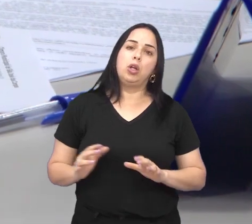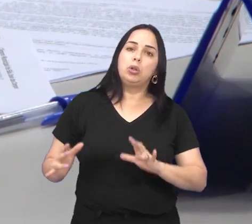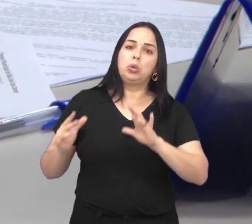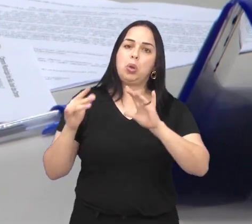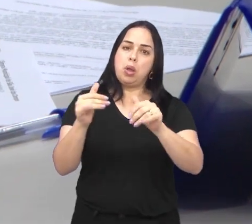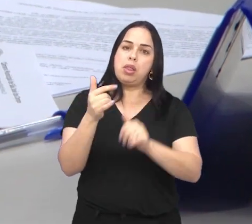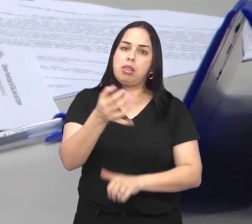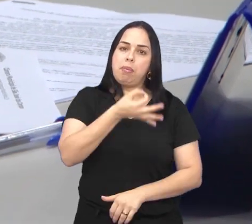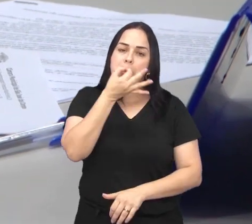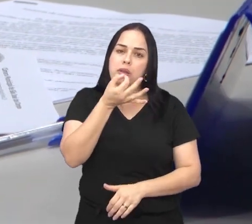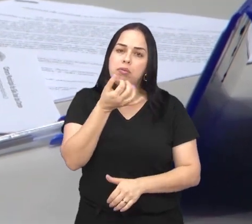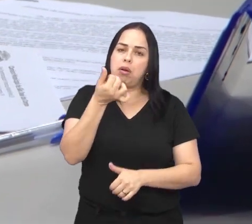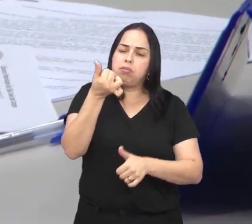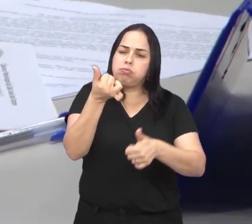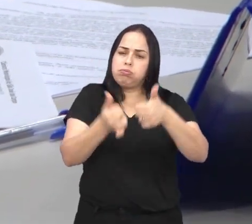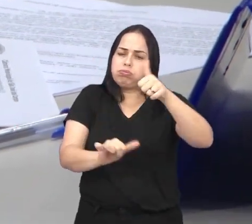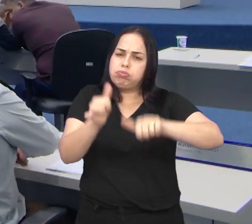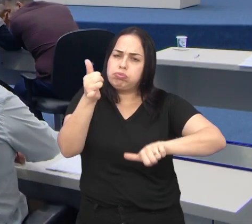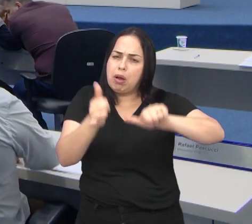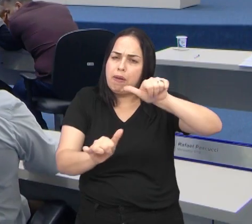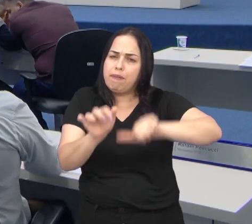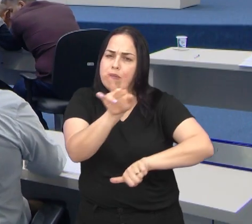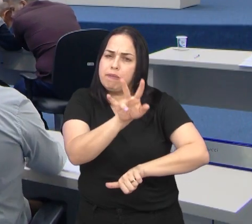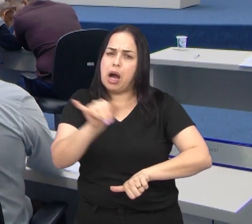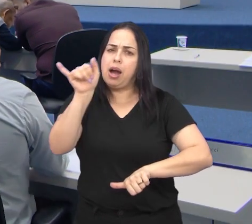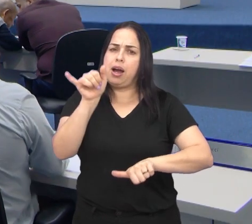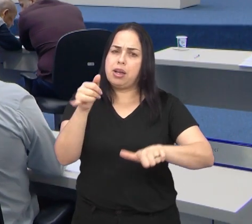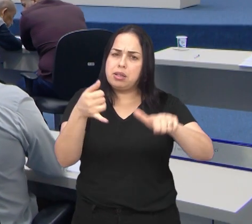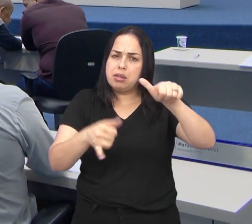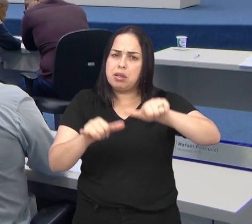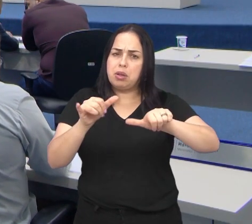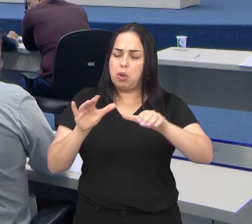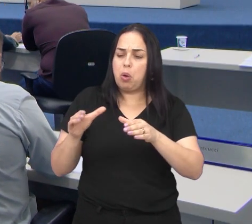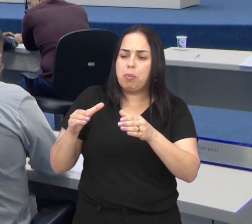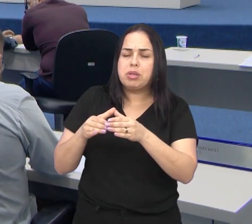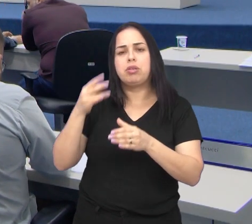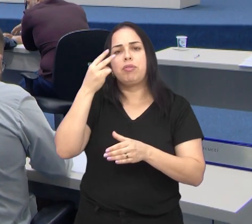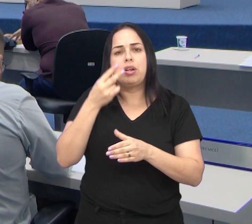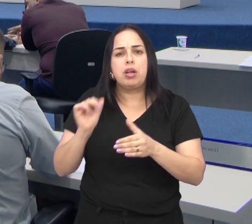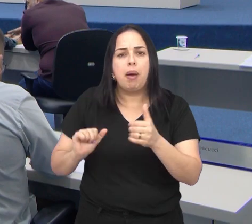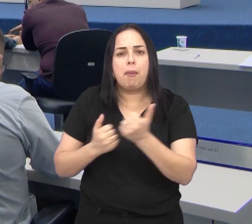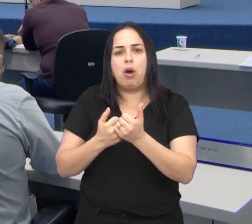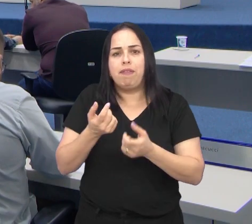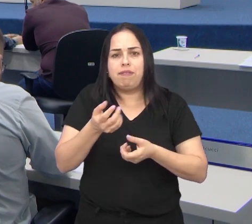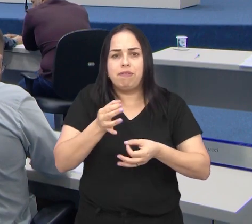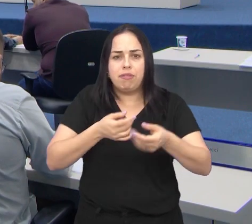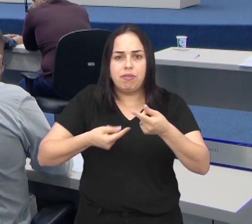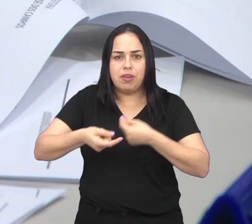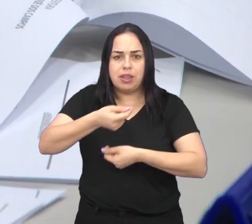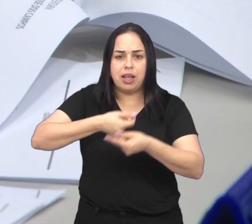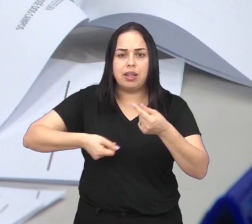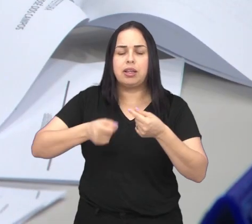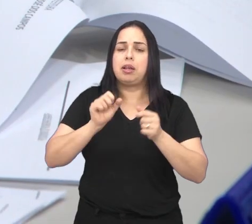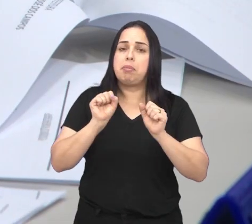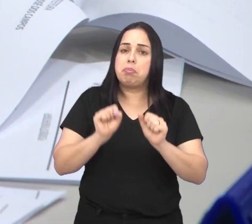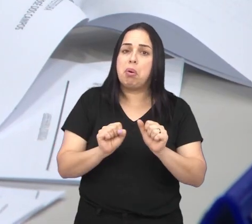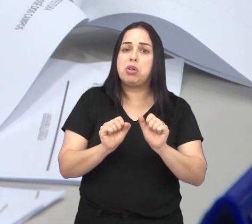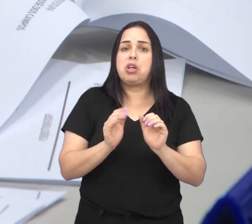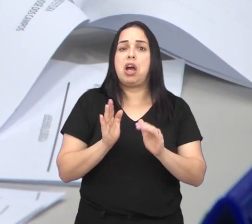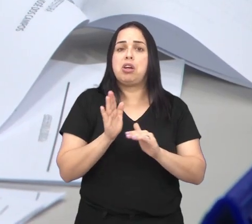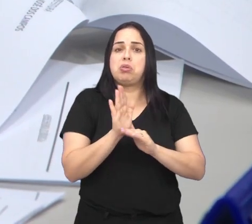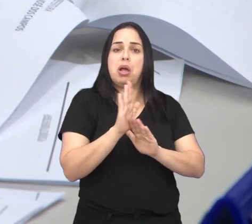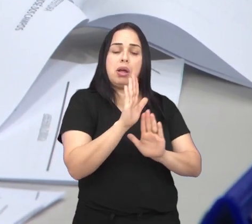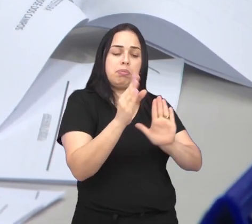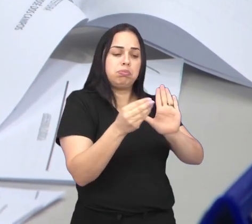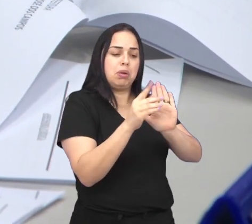as contribuições serão analisadas pela Comissão de Economia, Finanças e Orçamento do Legislativo e podem